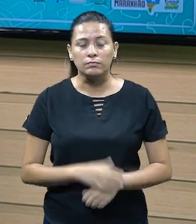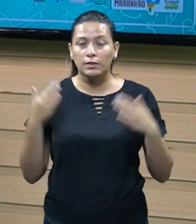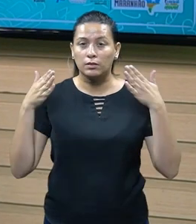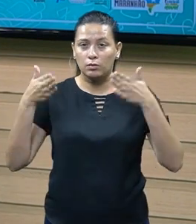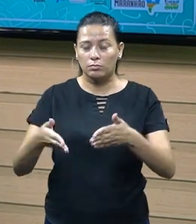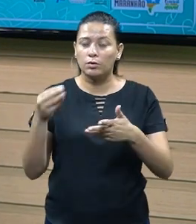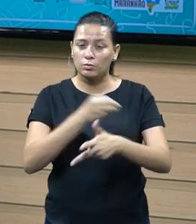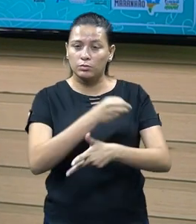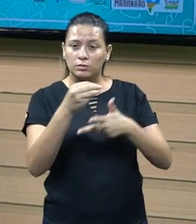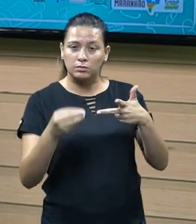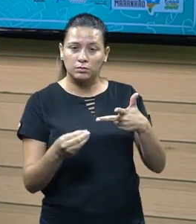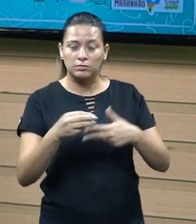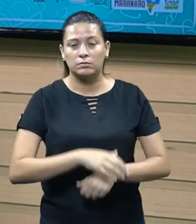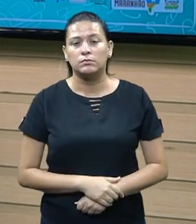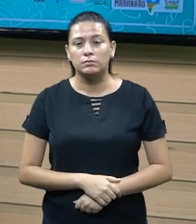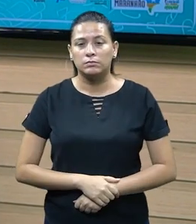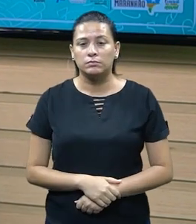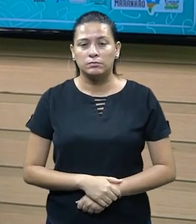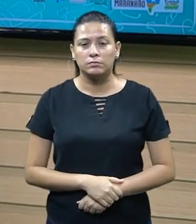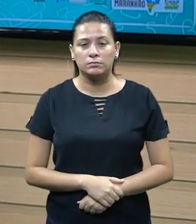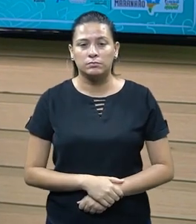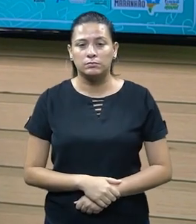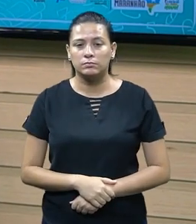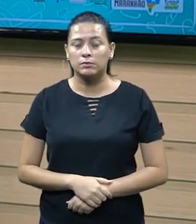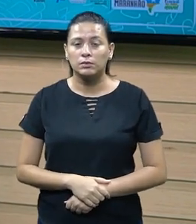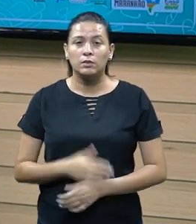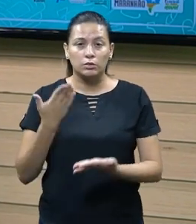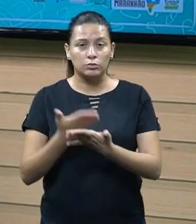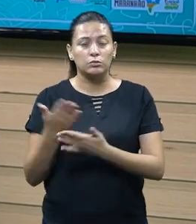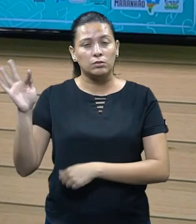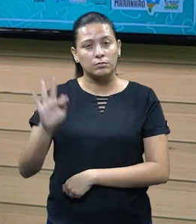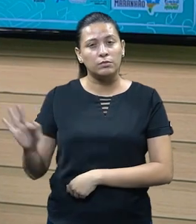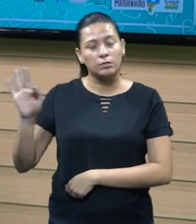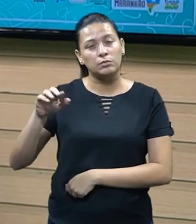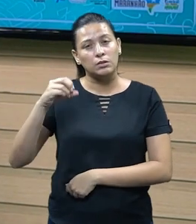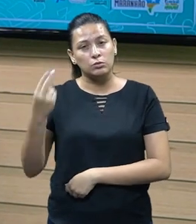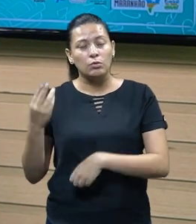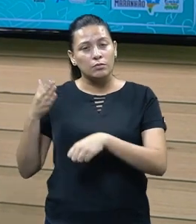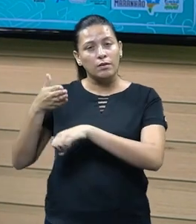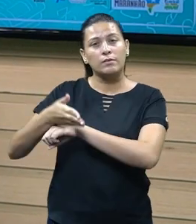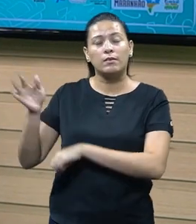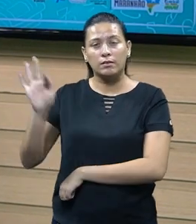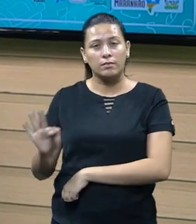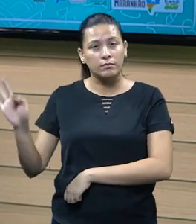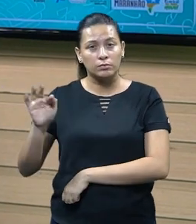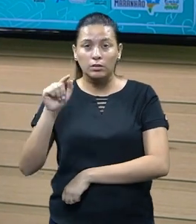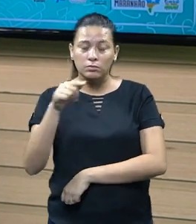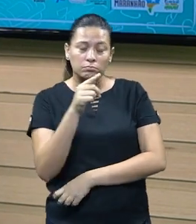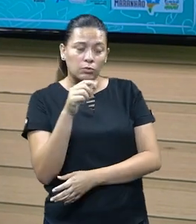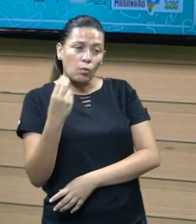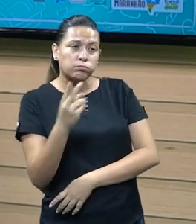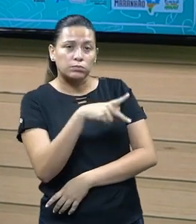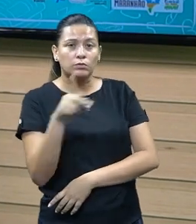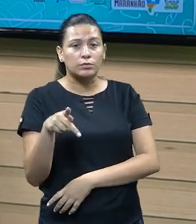ENEM você que faz faculdade ou vai entrar pra faculdade Professor eh é importantíssimo a gente saber dominar esse